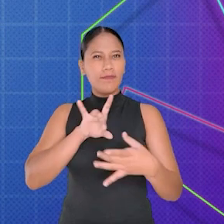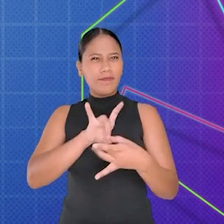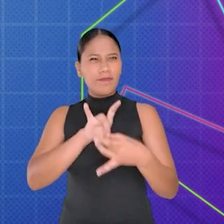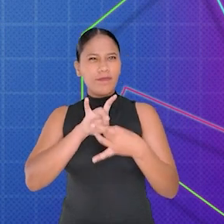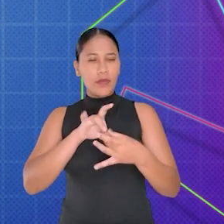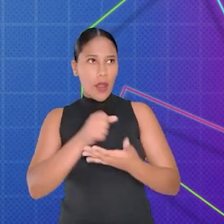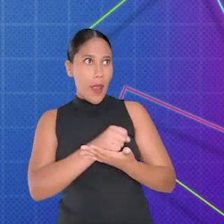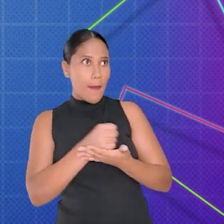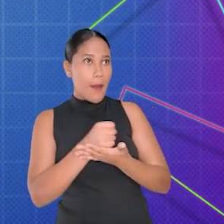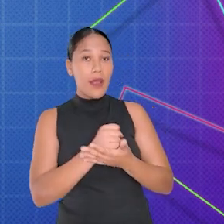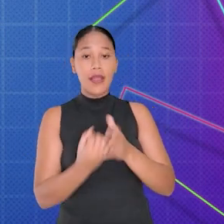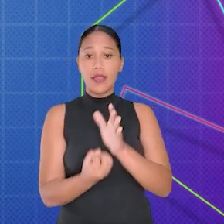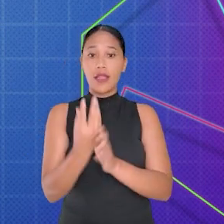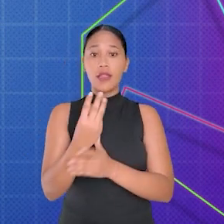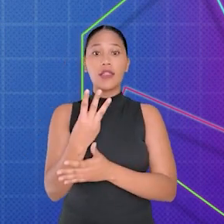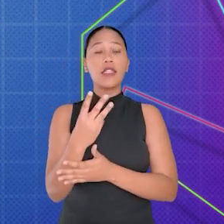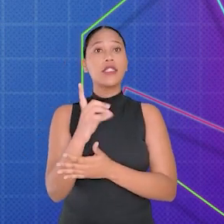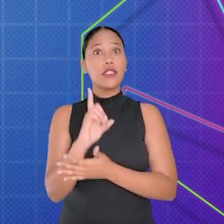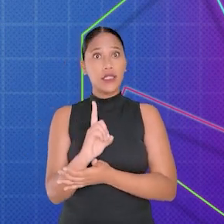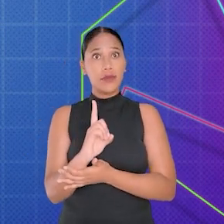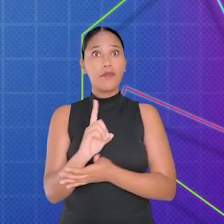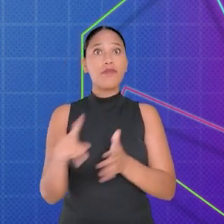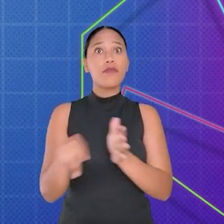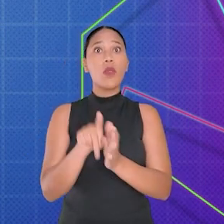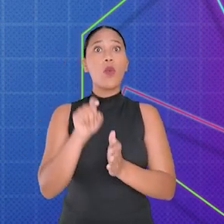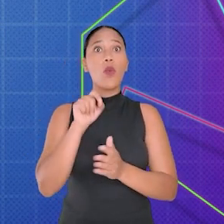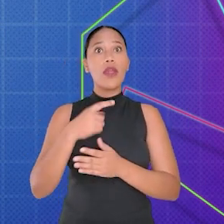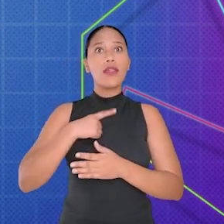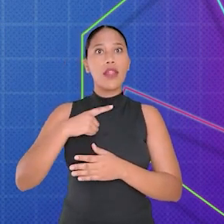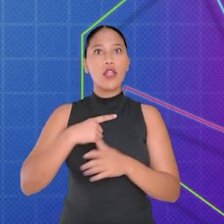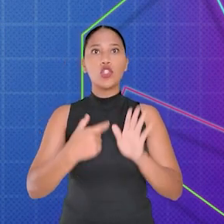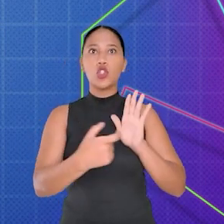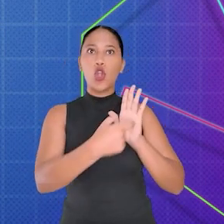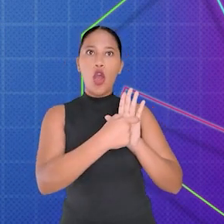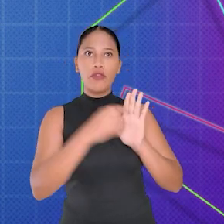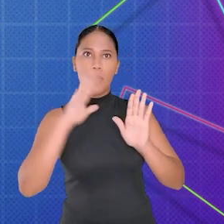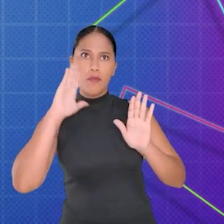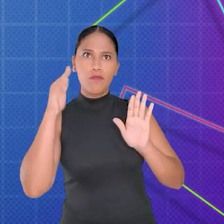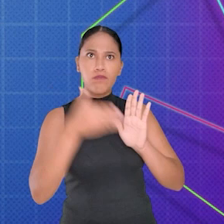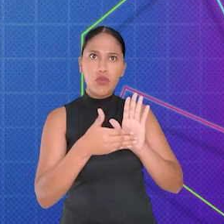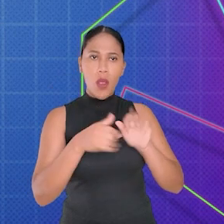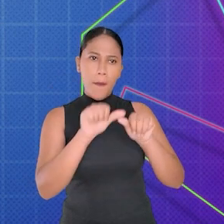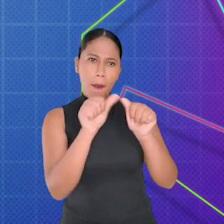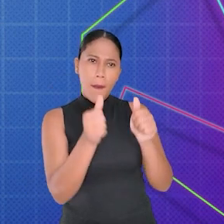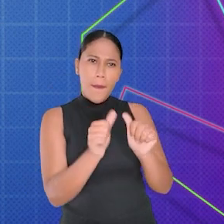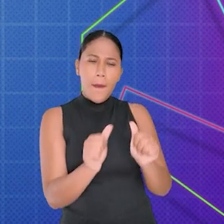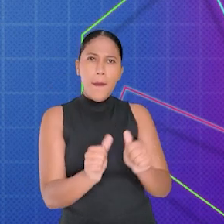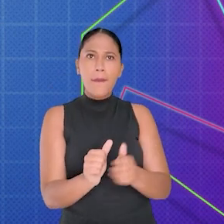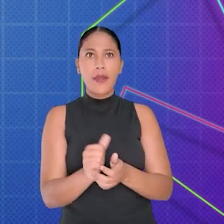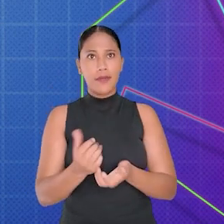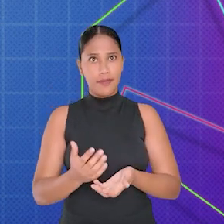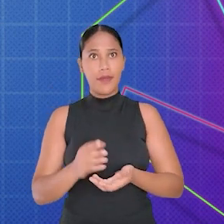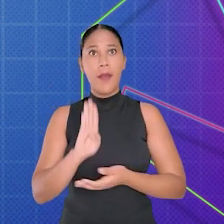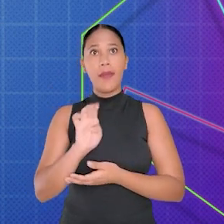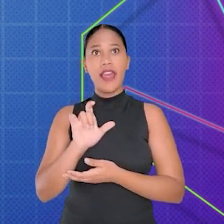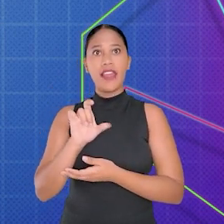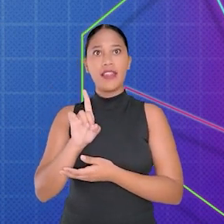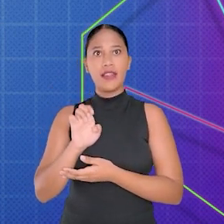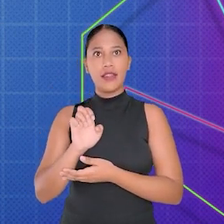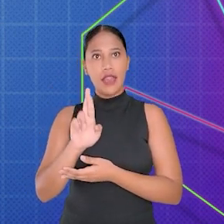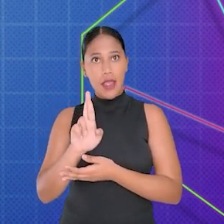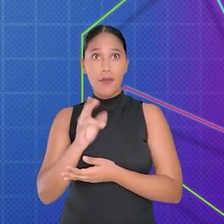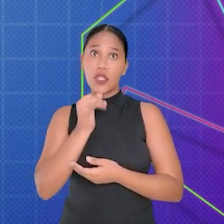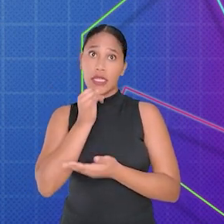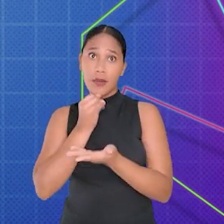Esse processo envolve a criação de modelos tridimensionais através de software especializado em modelagem em 3D, como Blender